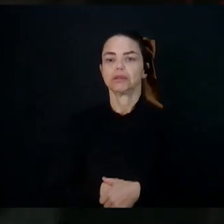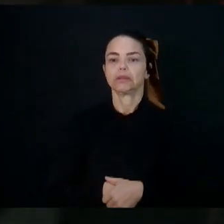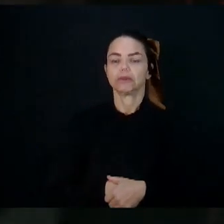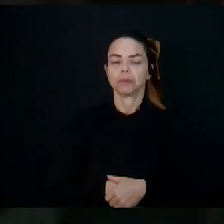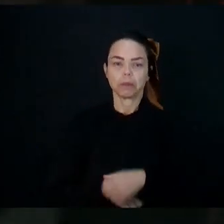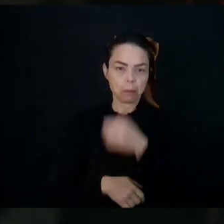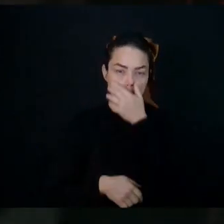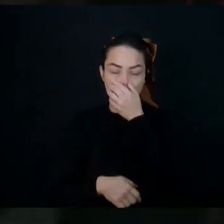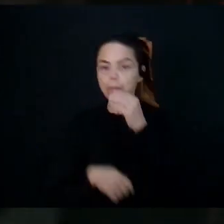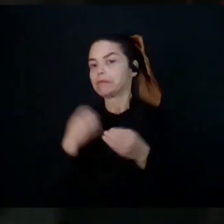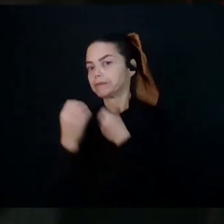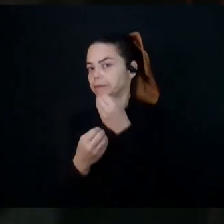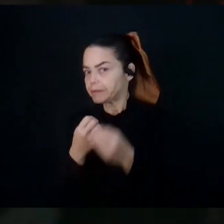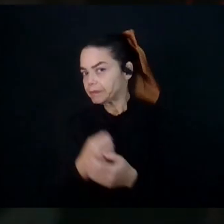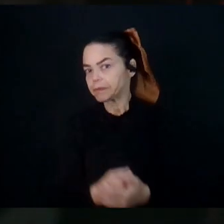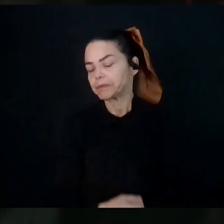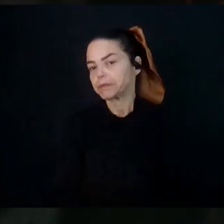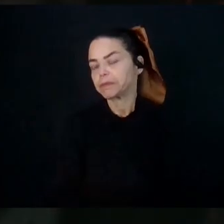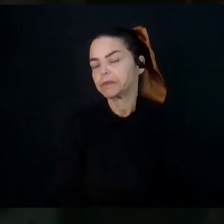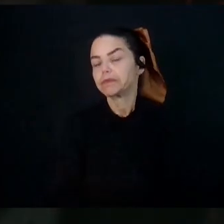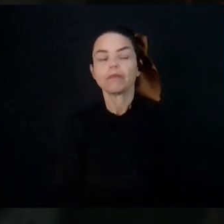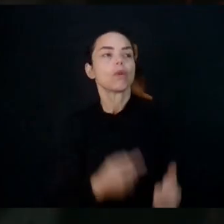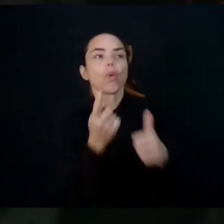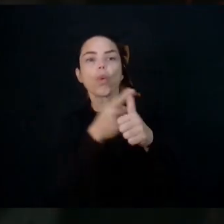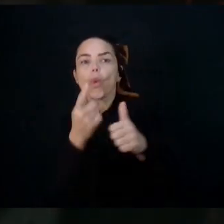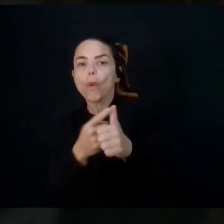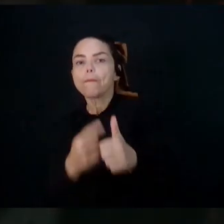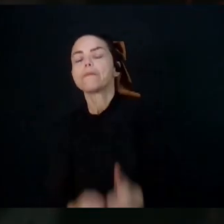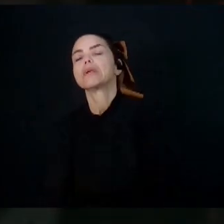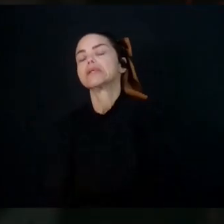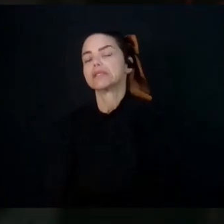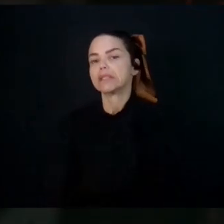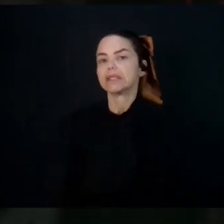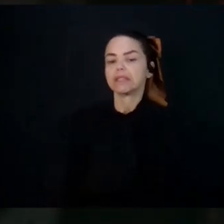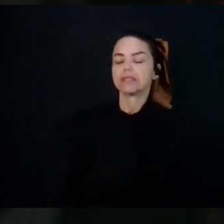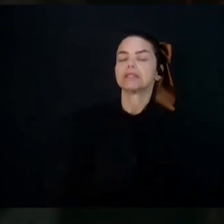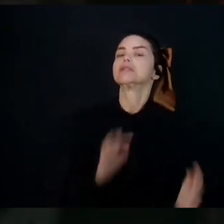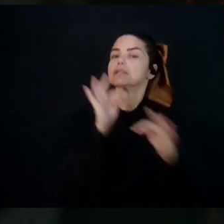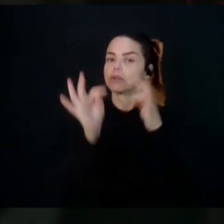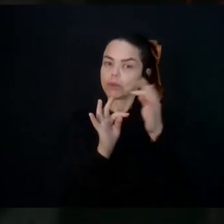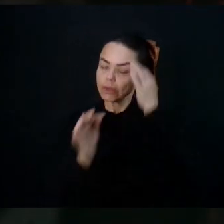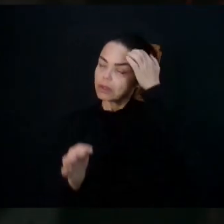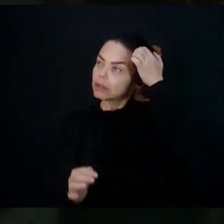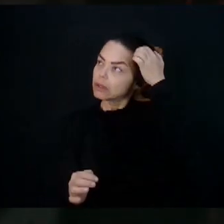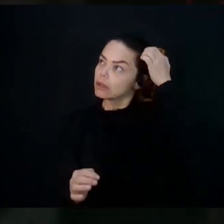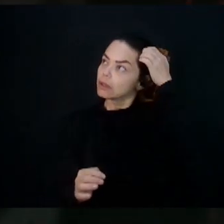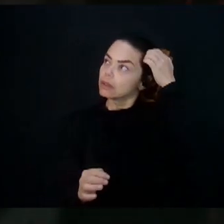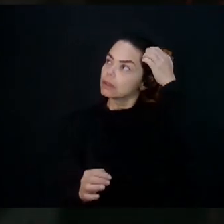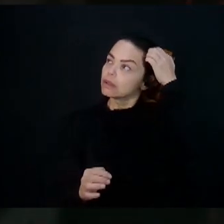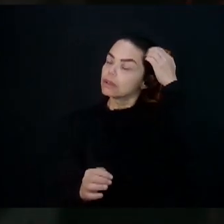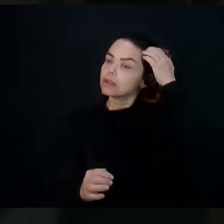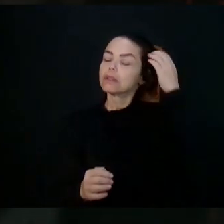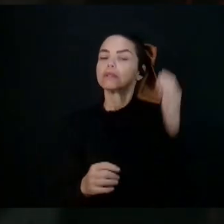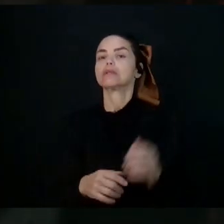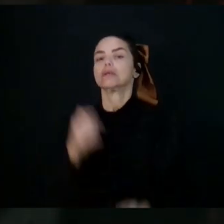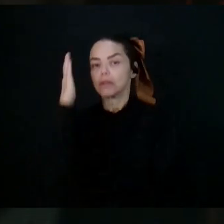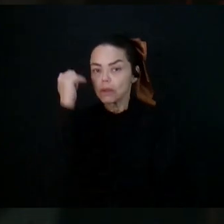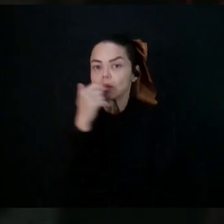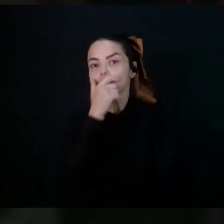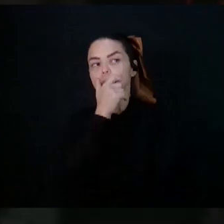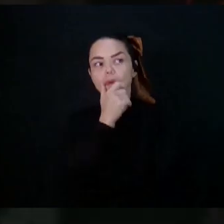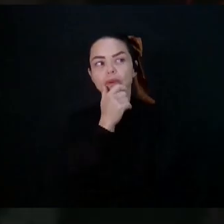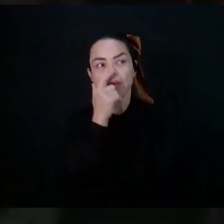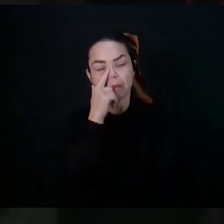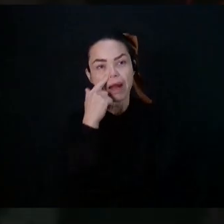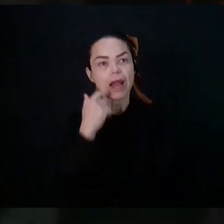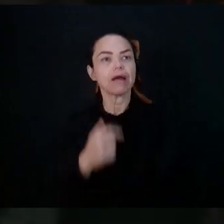né? Qual o primeiro passo para esse tratamento? Porque a gente sabe que a